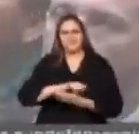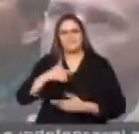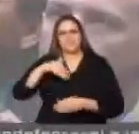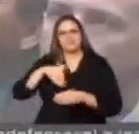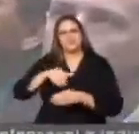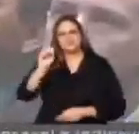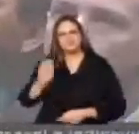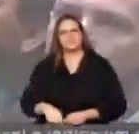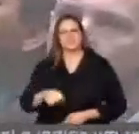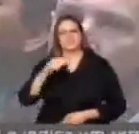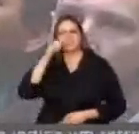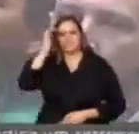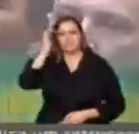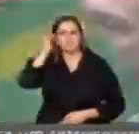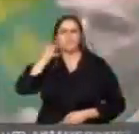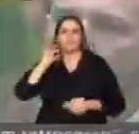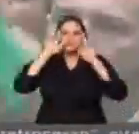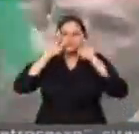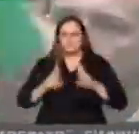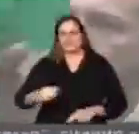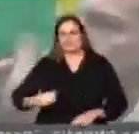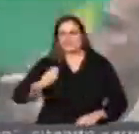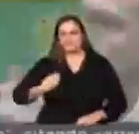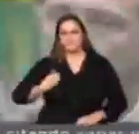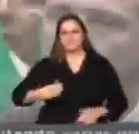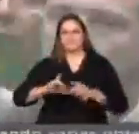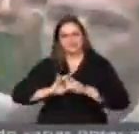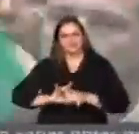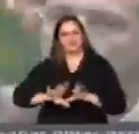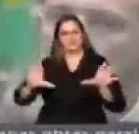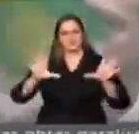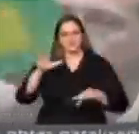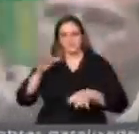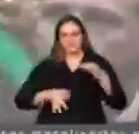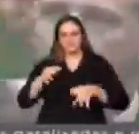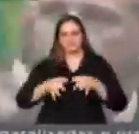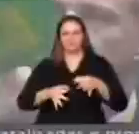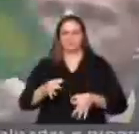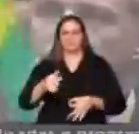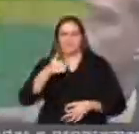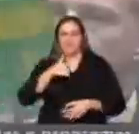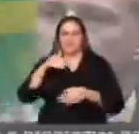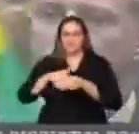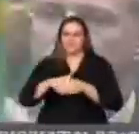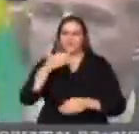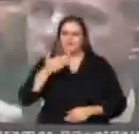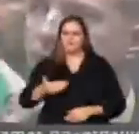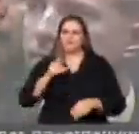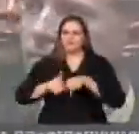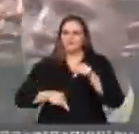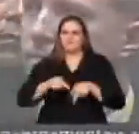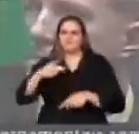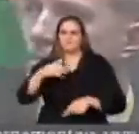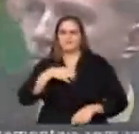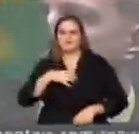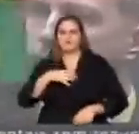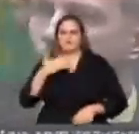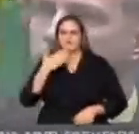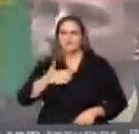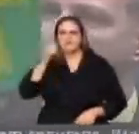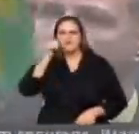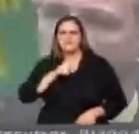em respeito à vida, à liberdade e à justiça. Voto pelo povo baiano, voto pela